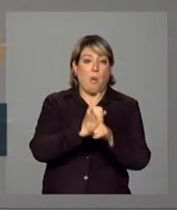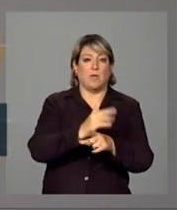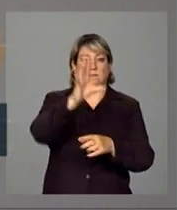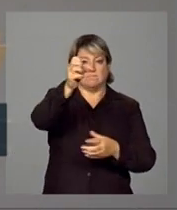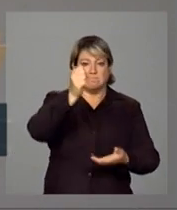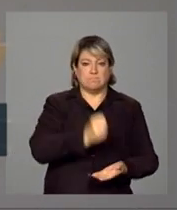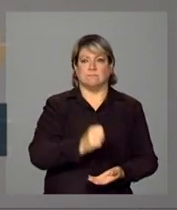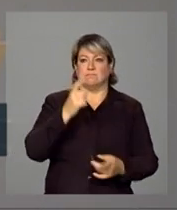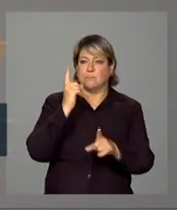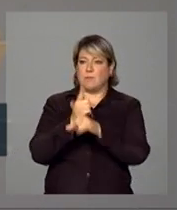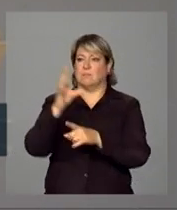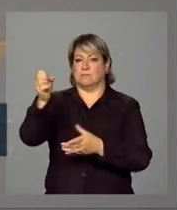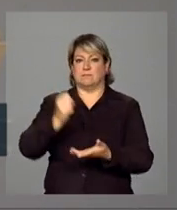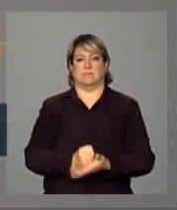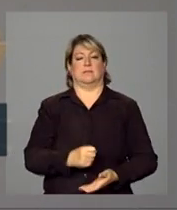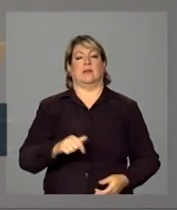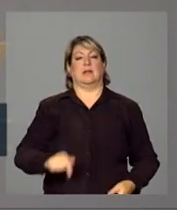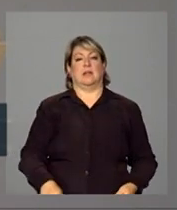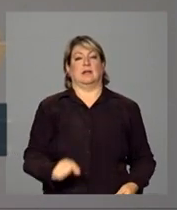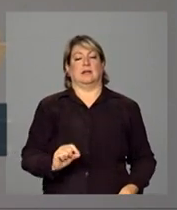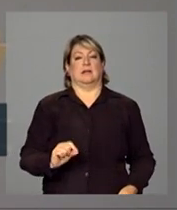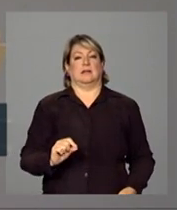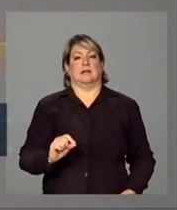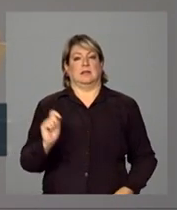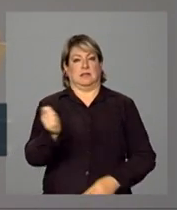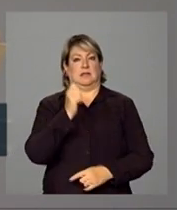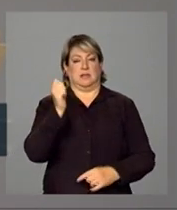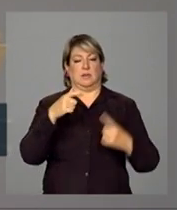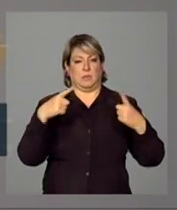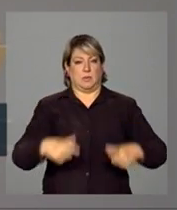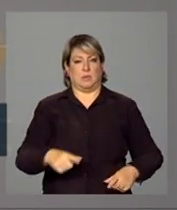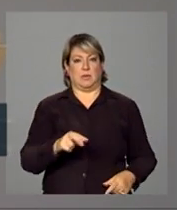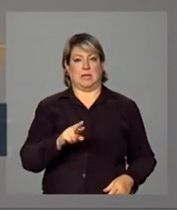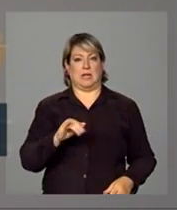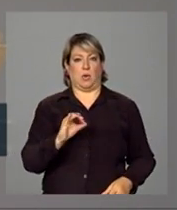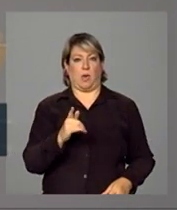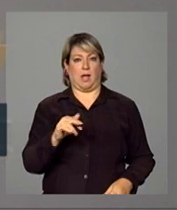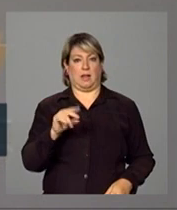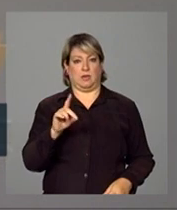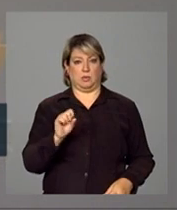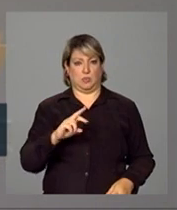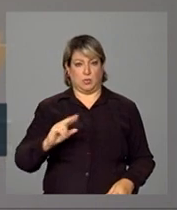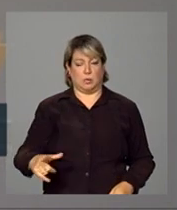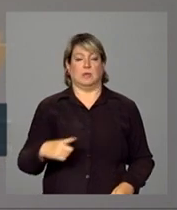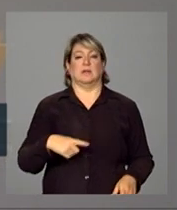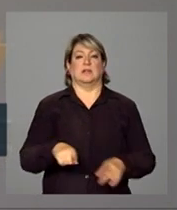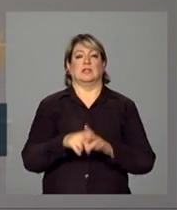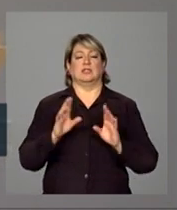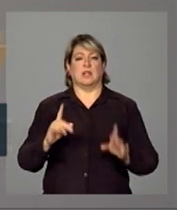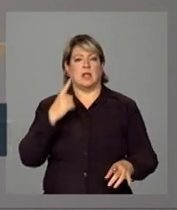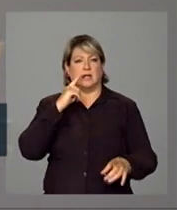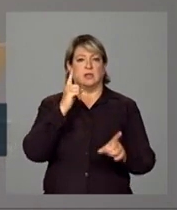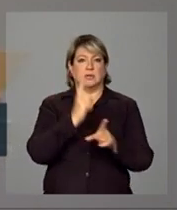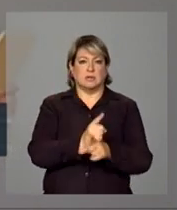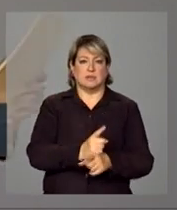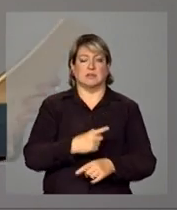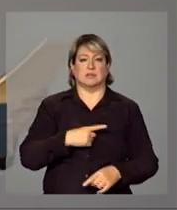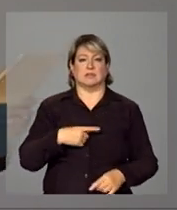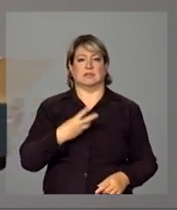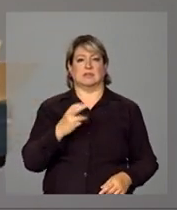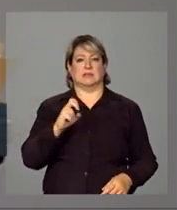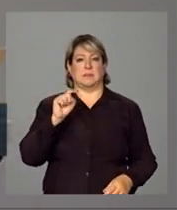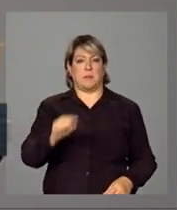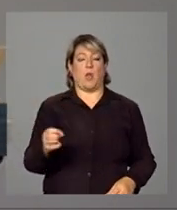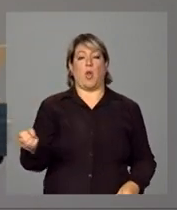parceria com o governo do Estado, em parceria com as prefeituras, já localizamos 35 mil novas famílias, né,